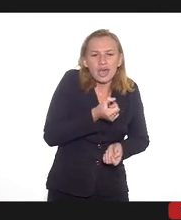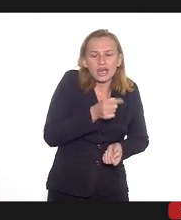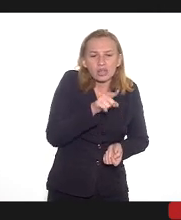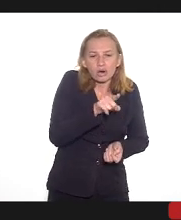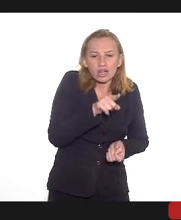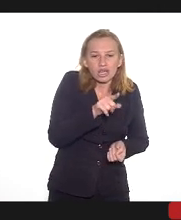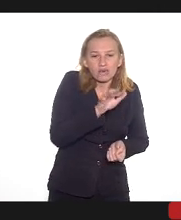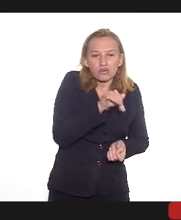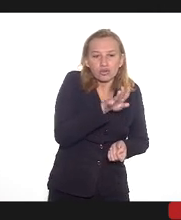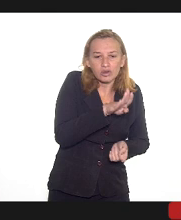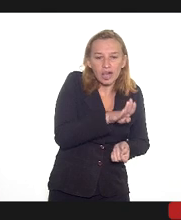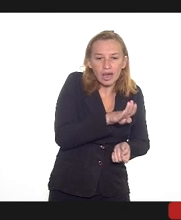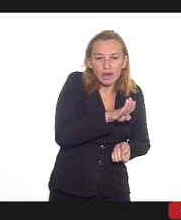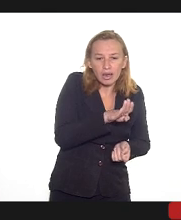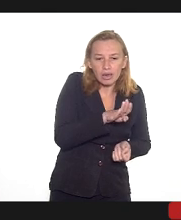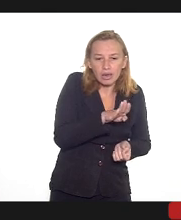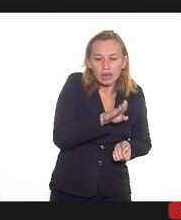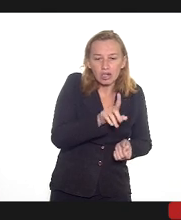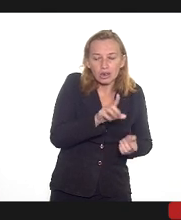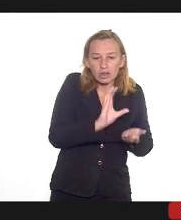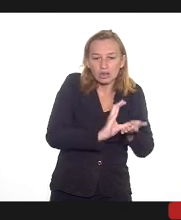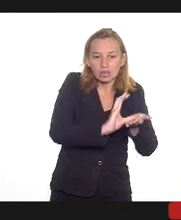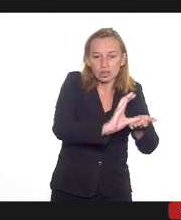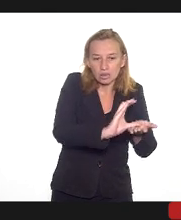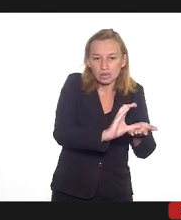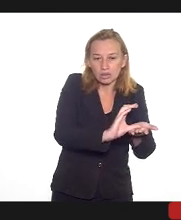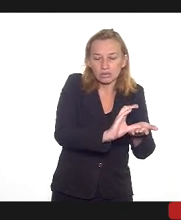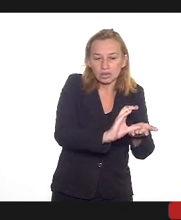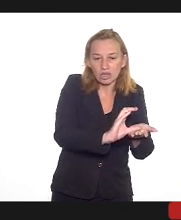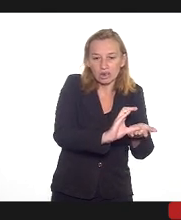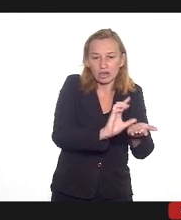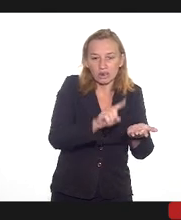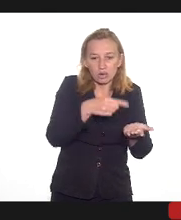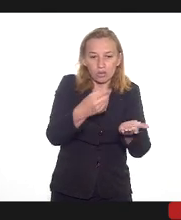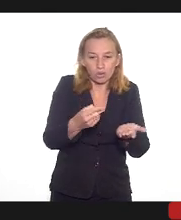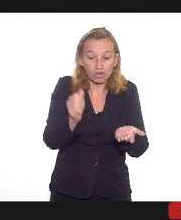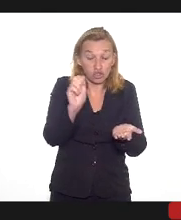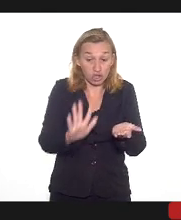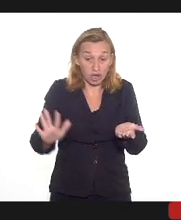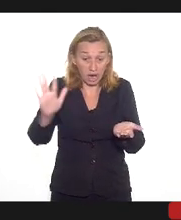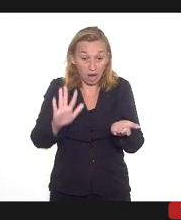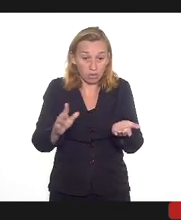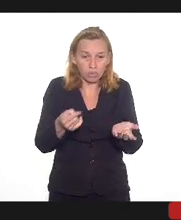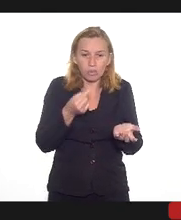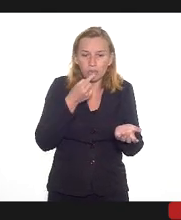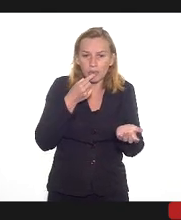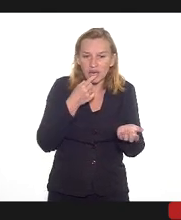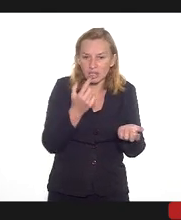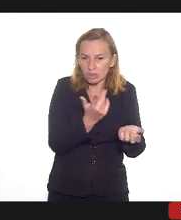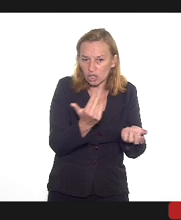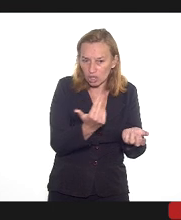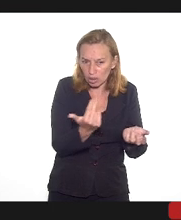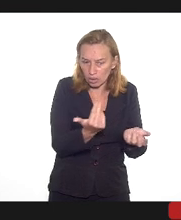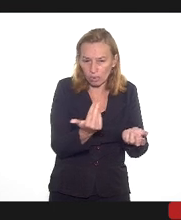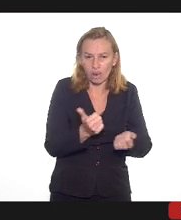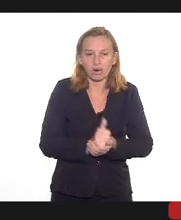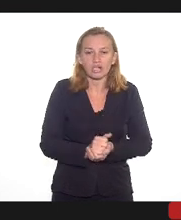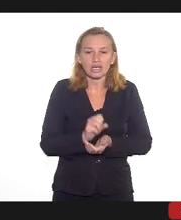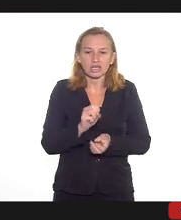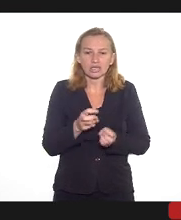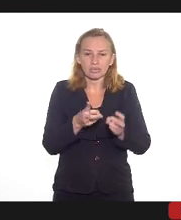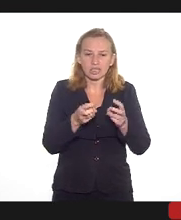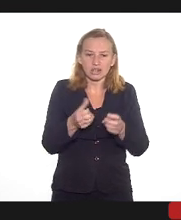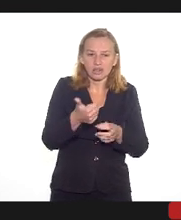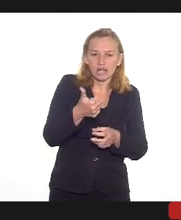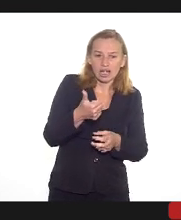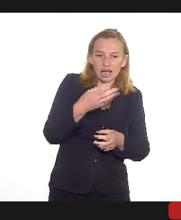do Fundeb com despesas gerais, claro que teve saldo do ano anterior, então tudo muito perto. E se percebermos em 14,